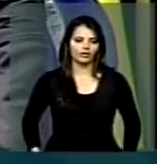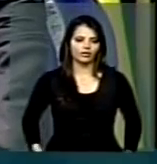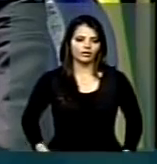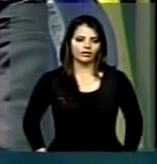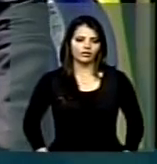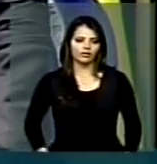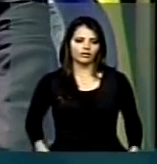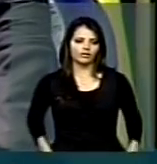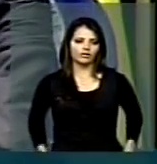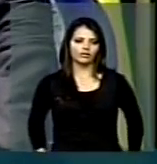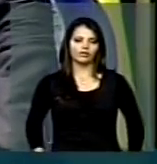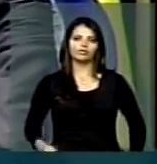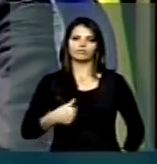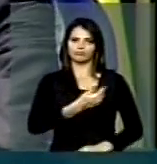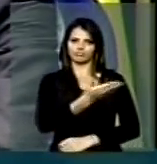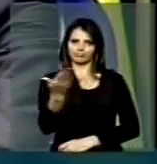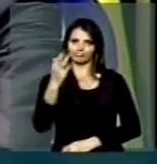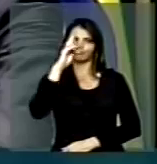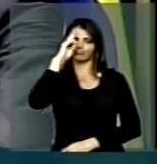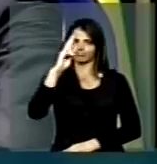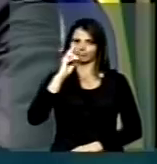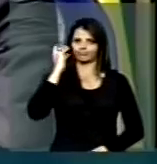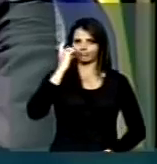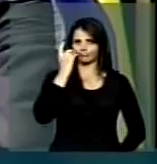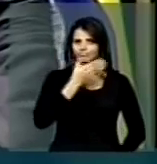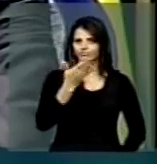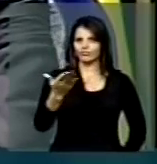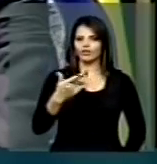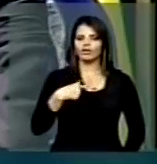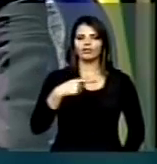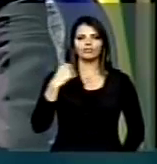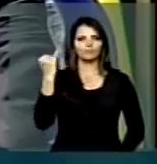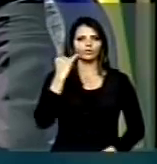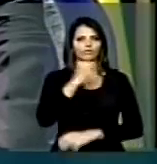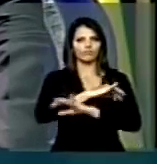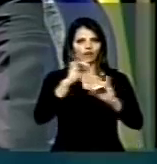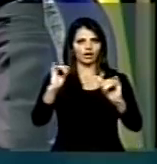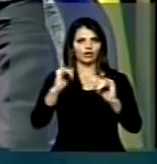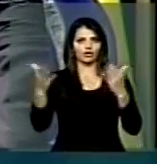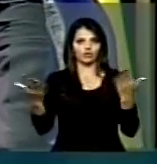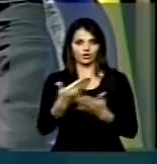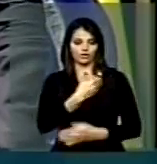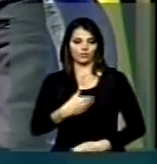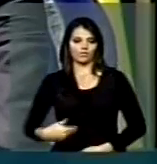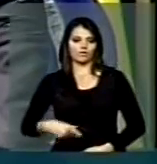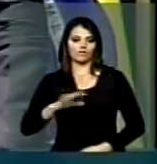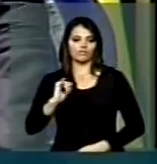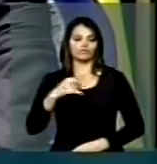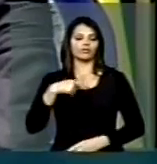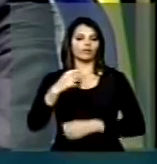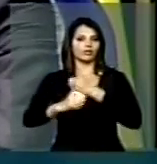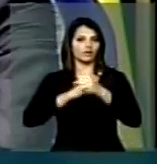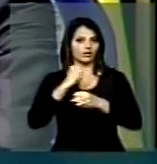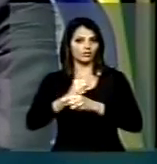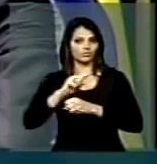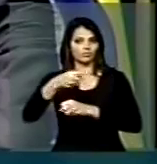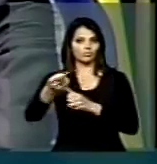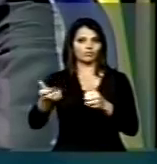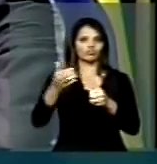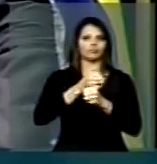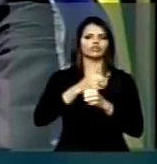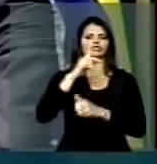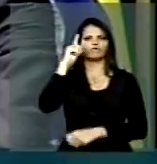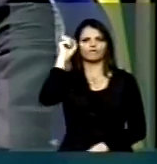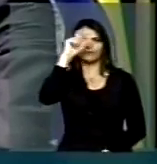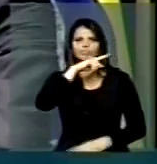senhores parlamentares, é forçoso registrar: quem suceder o atual governo governará em anos difíceis até o Brasil recuperar